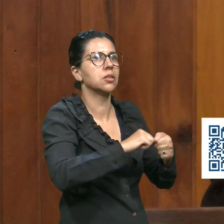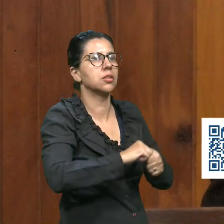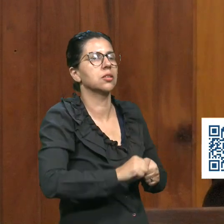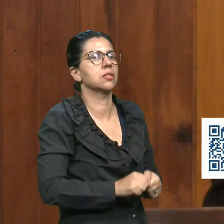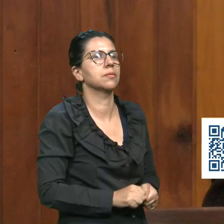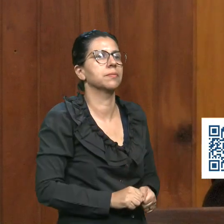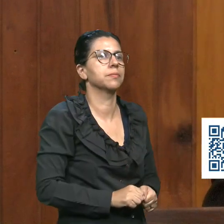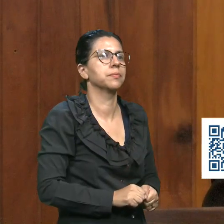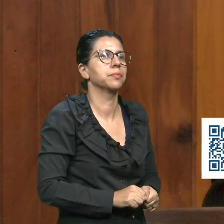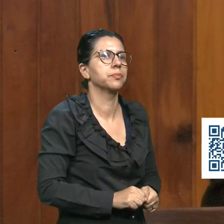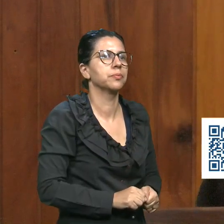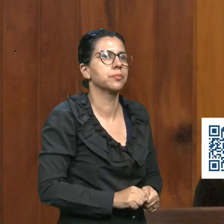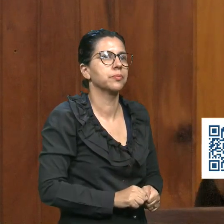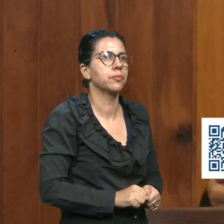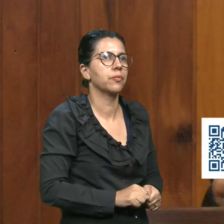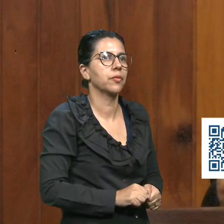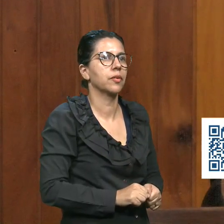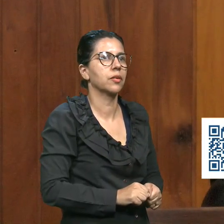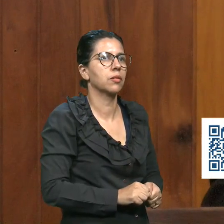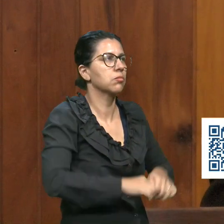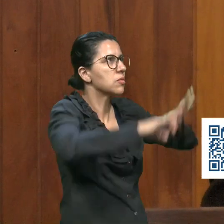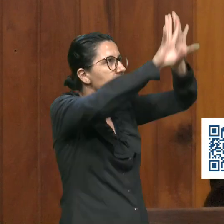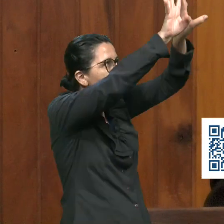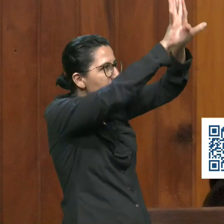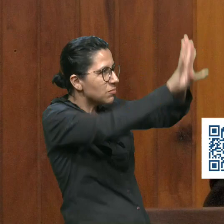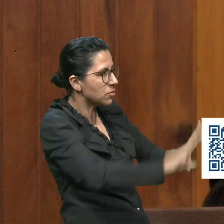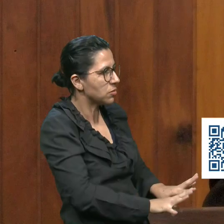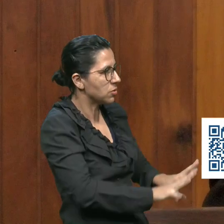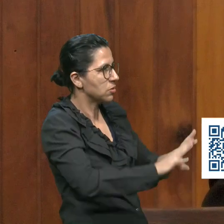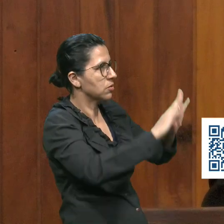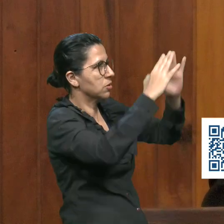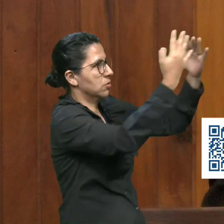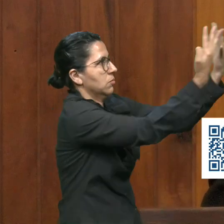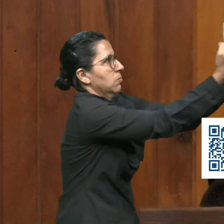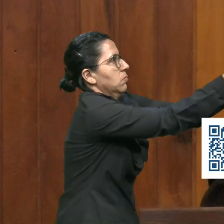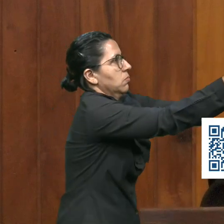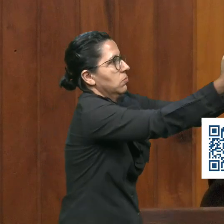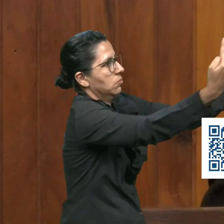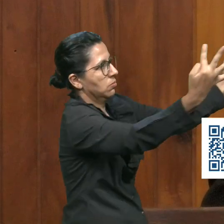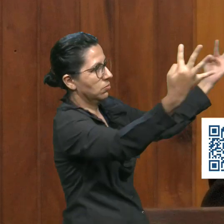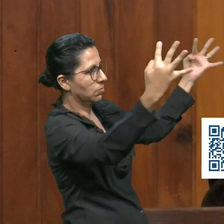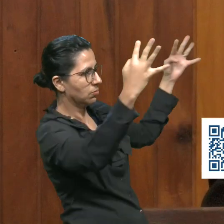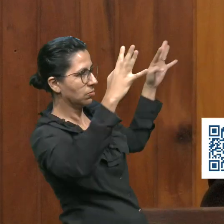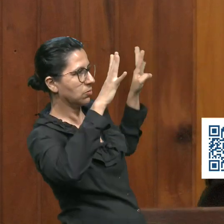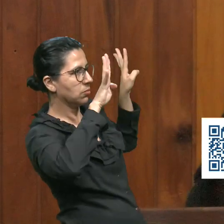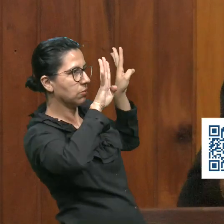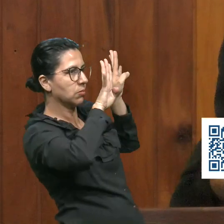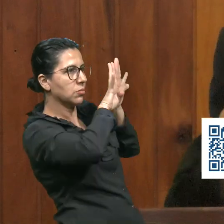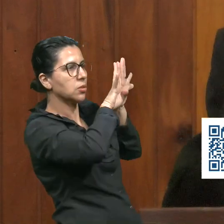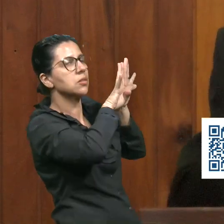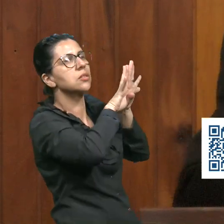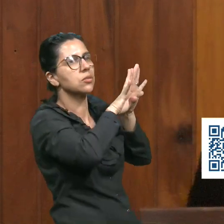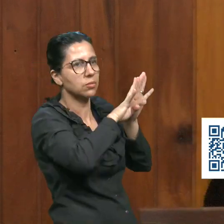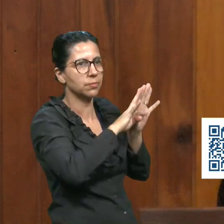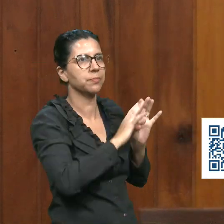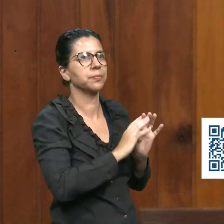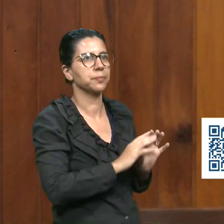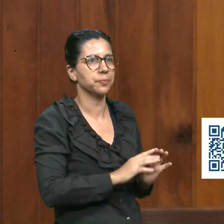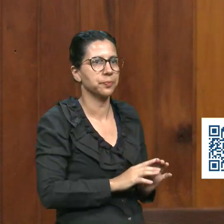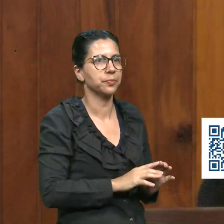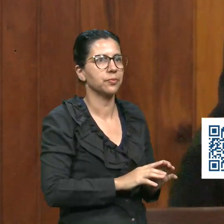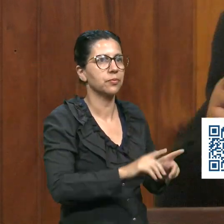ali, colocado um alambrado ao entorno também do campo de bola e que seja colocado